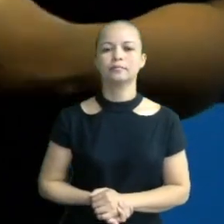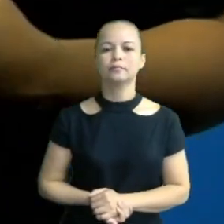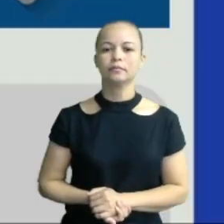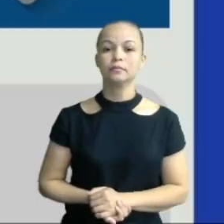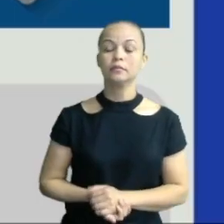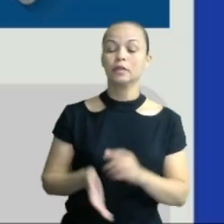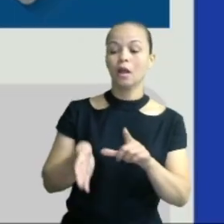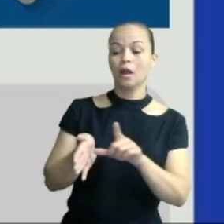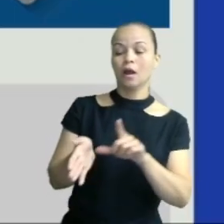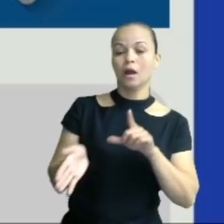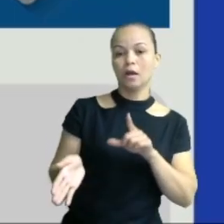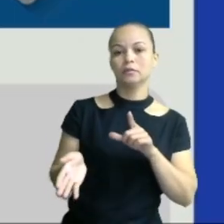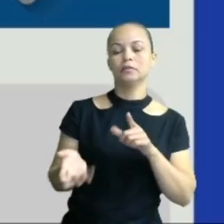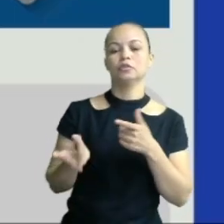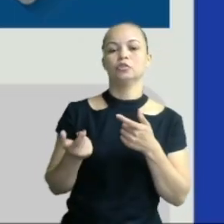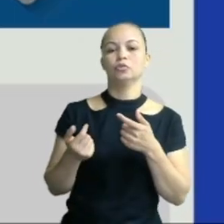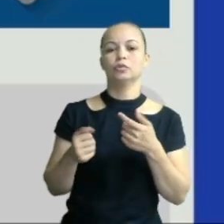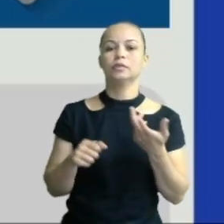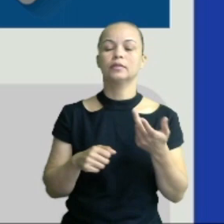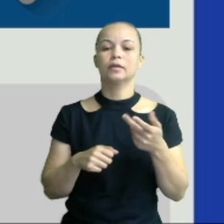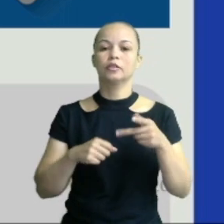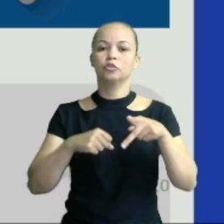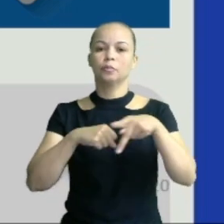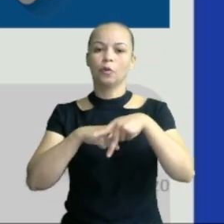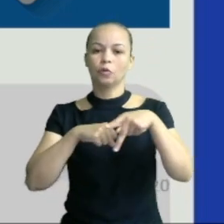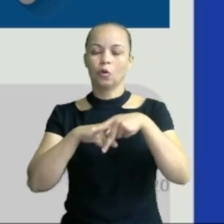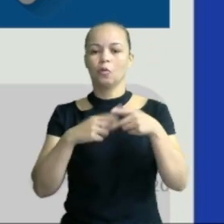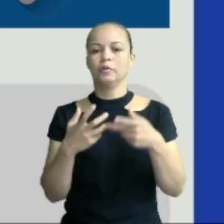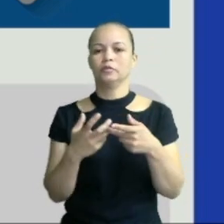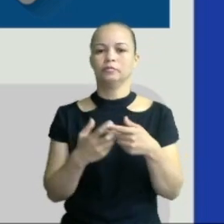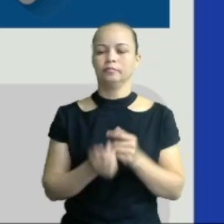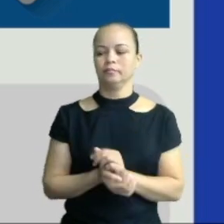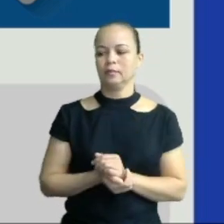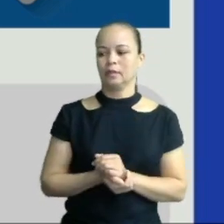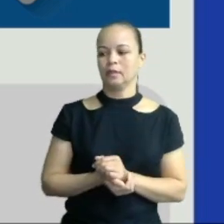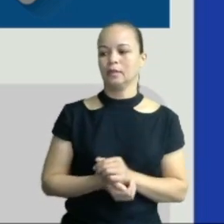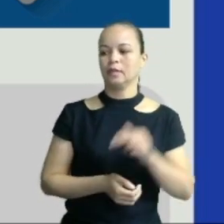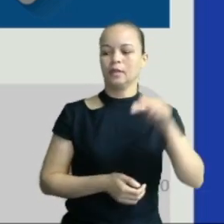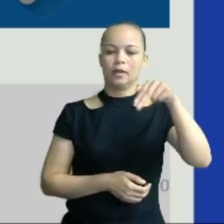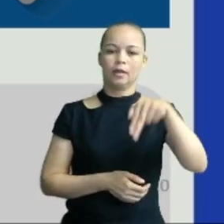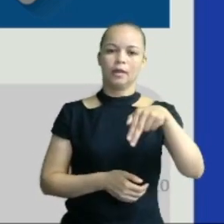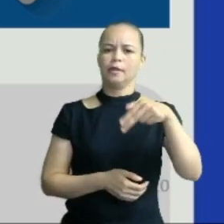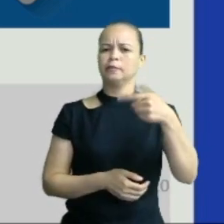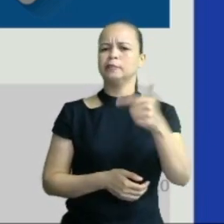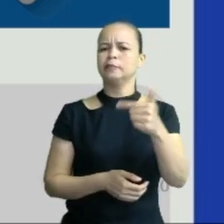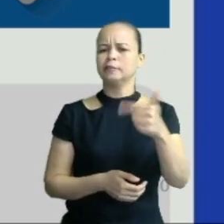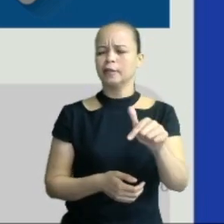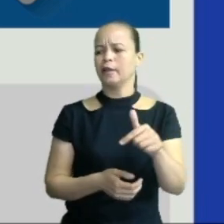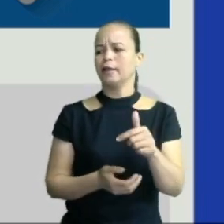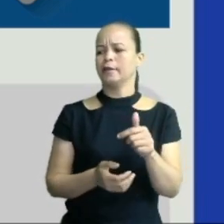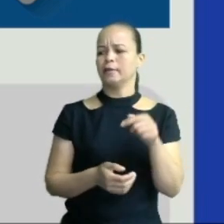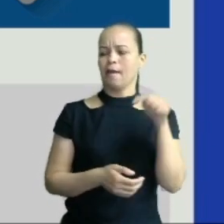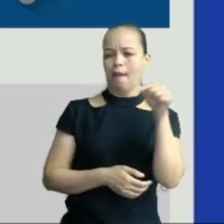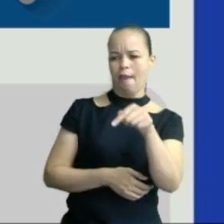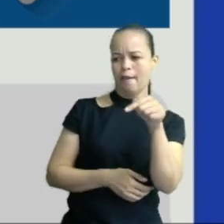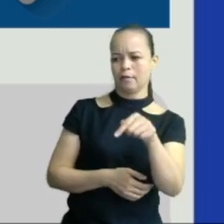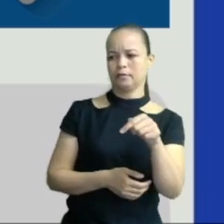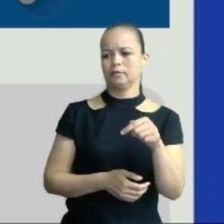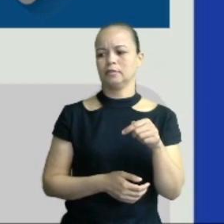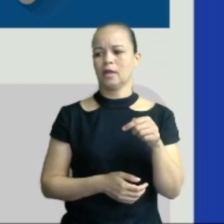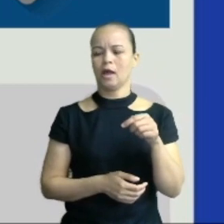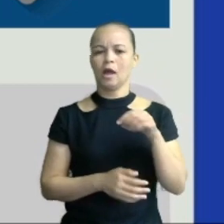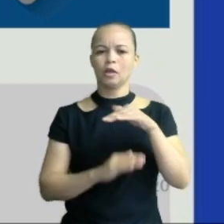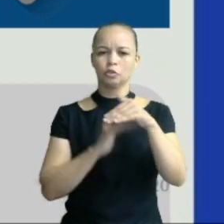Antes dos seguintes pronomes: ninguém, essa, toda, cada, qualquer e